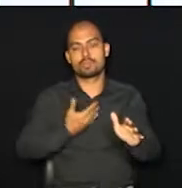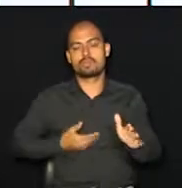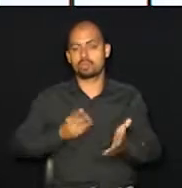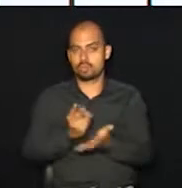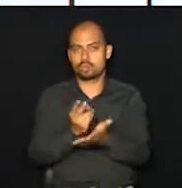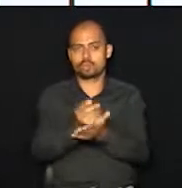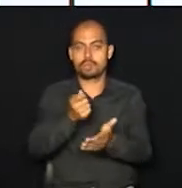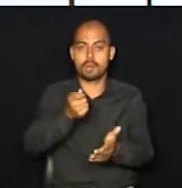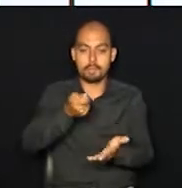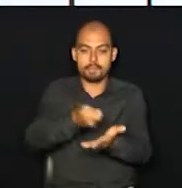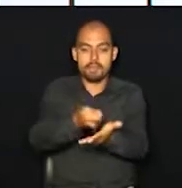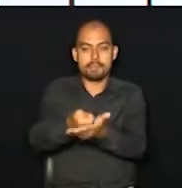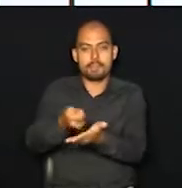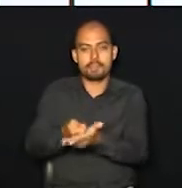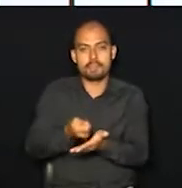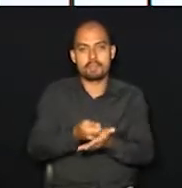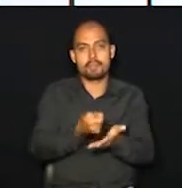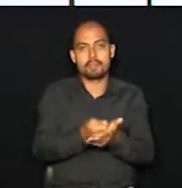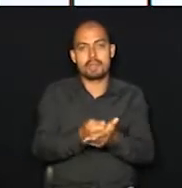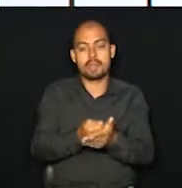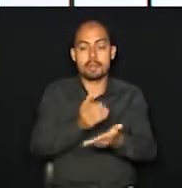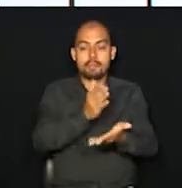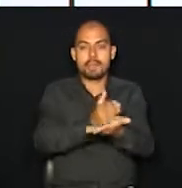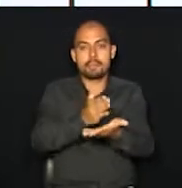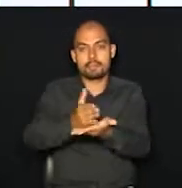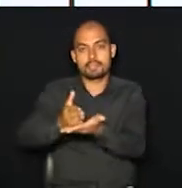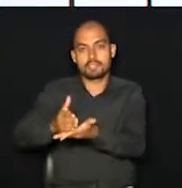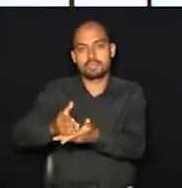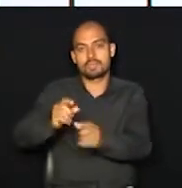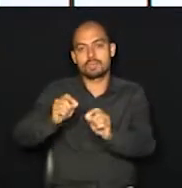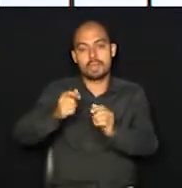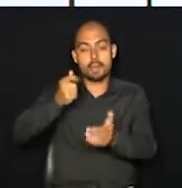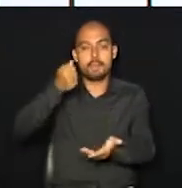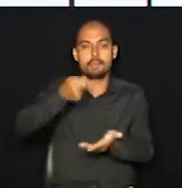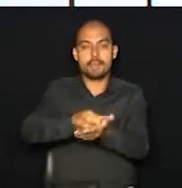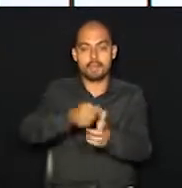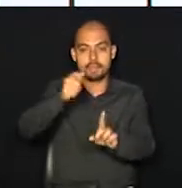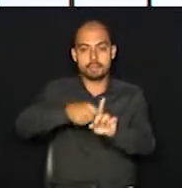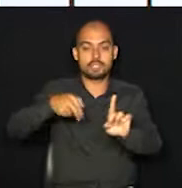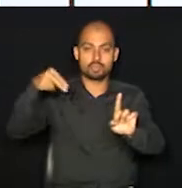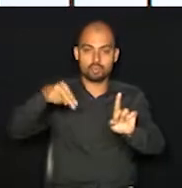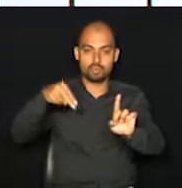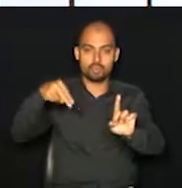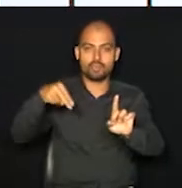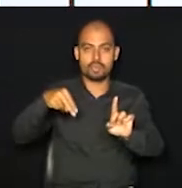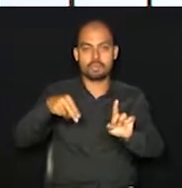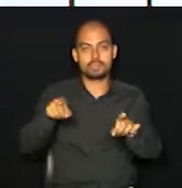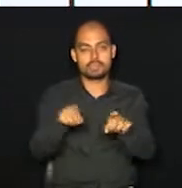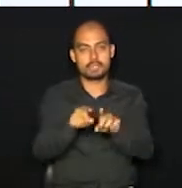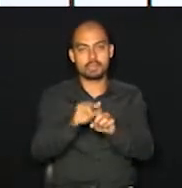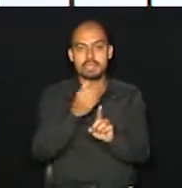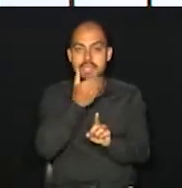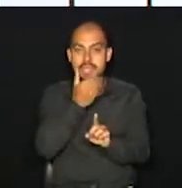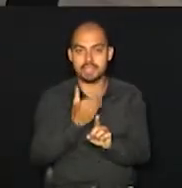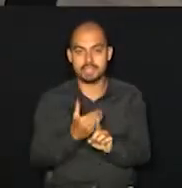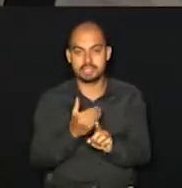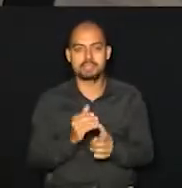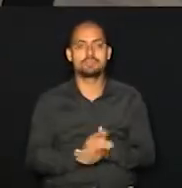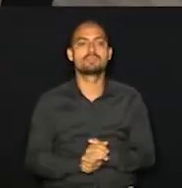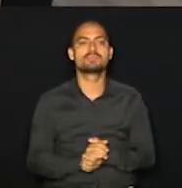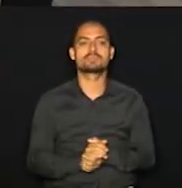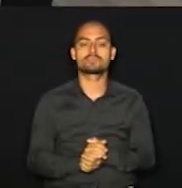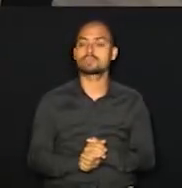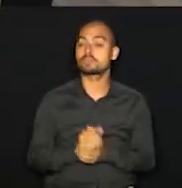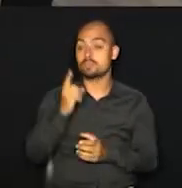até dezembro, já com as primeiras parcelas pagas ainda em novembro e na primeira semana de dezembro. Mina, vamos falar agora de